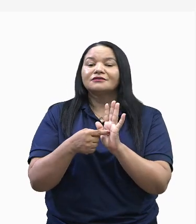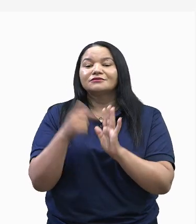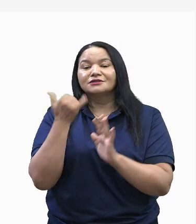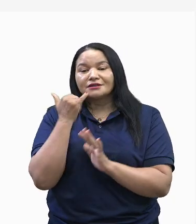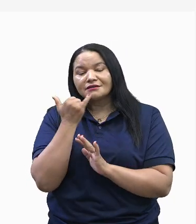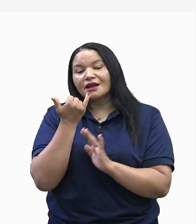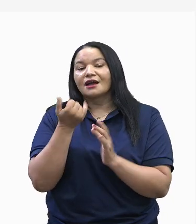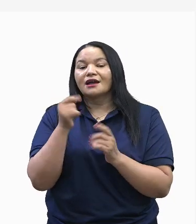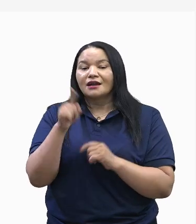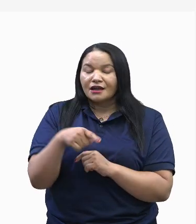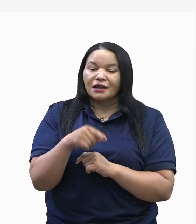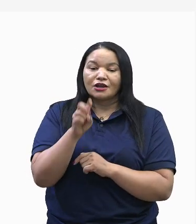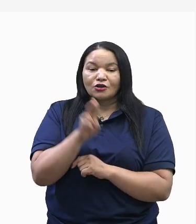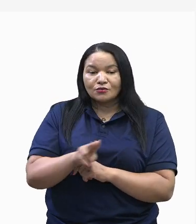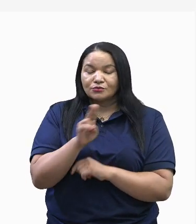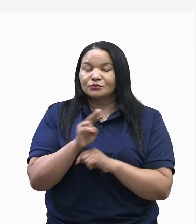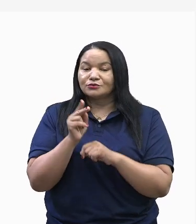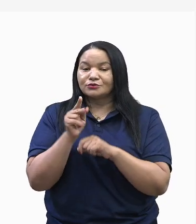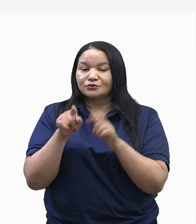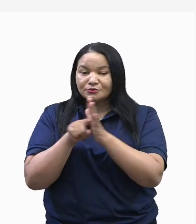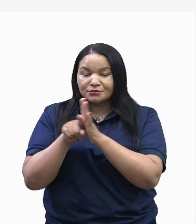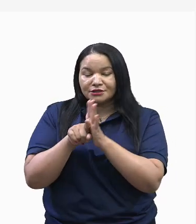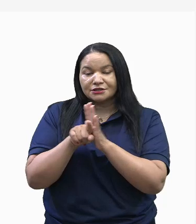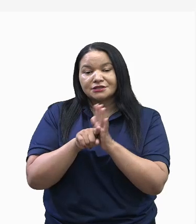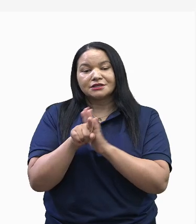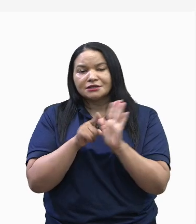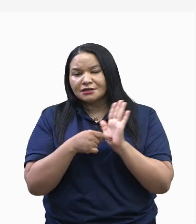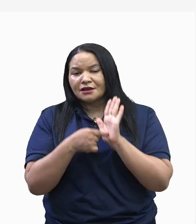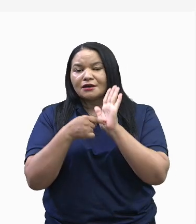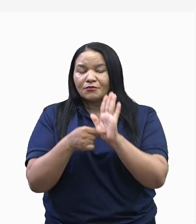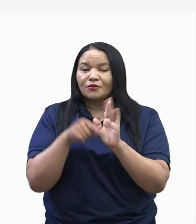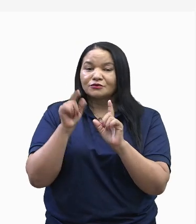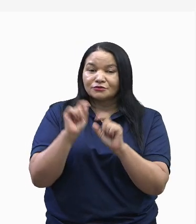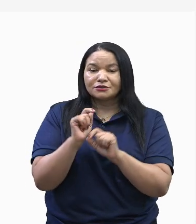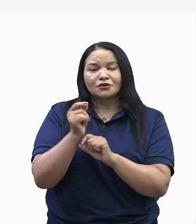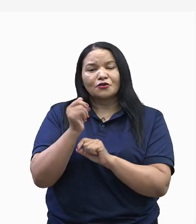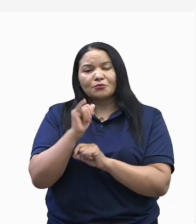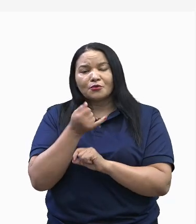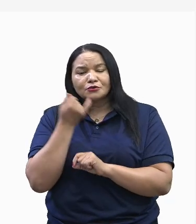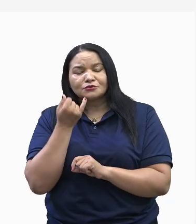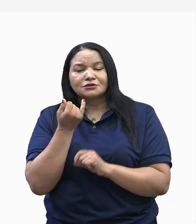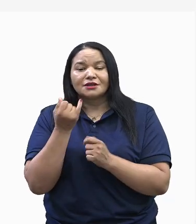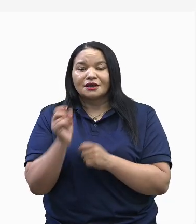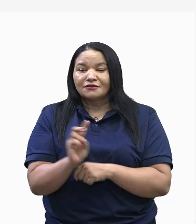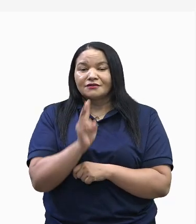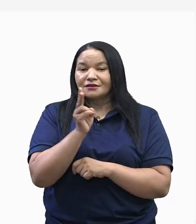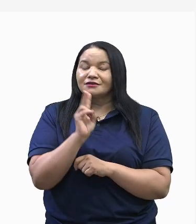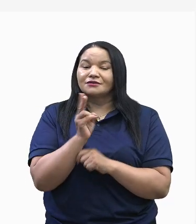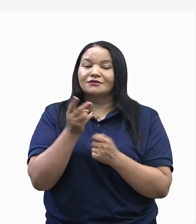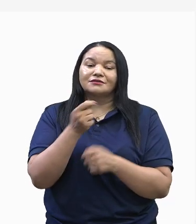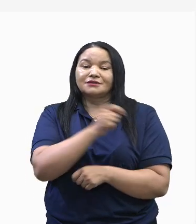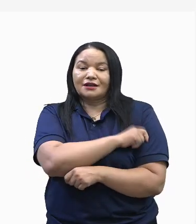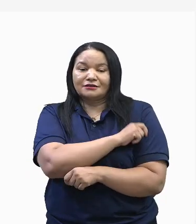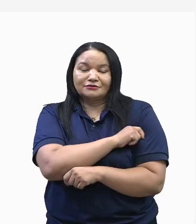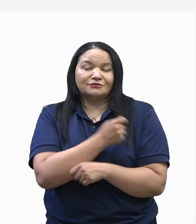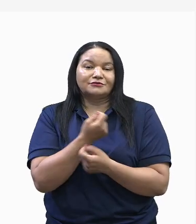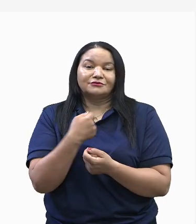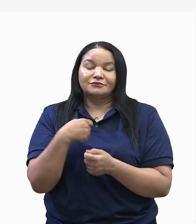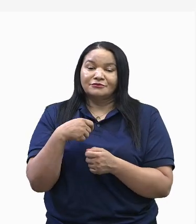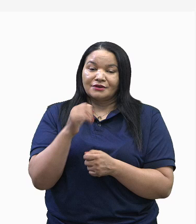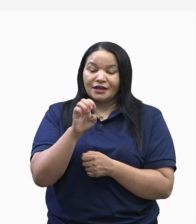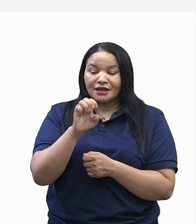essa ferramenta de pesquisa, apresenta aí essa oportunidade valiosa para os alunos da EJA,